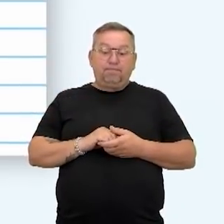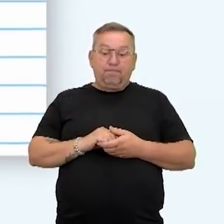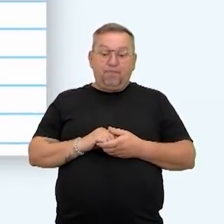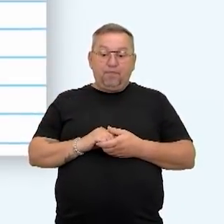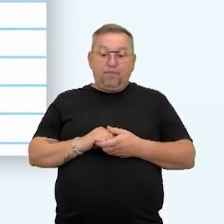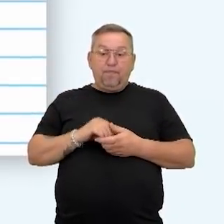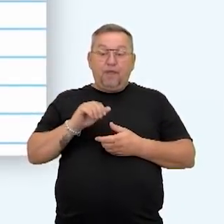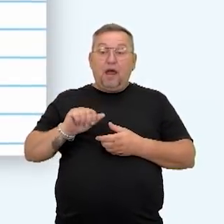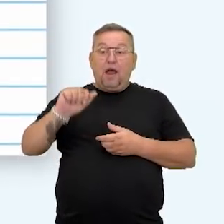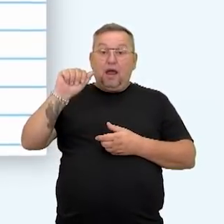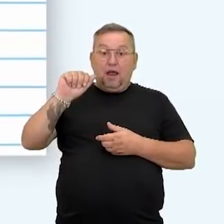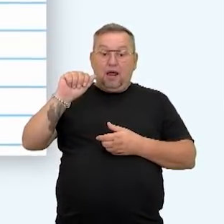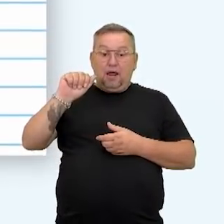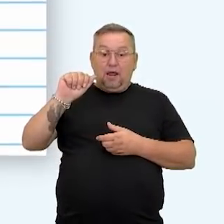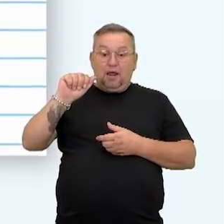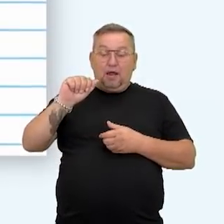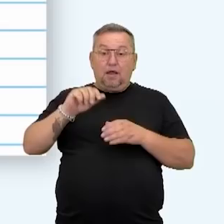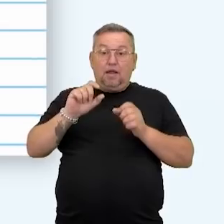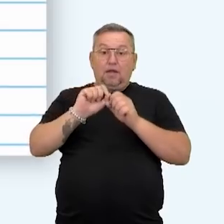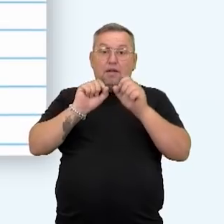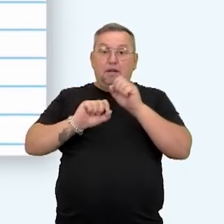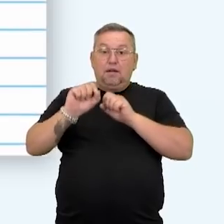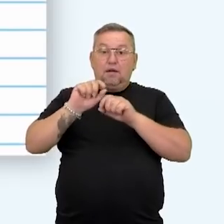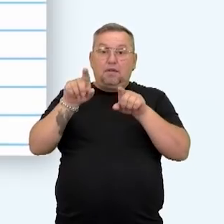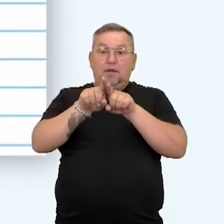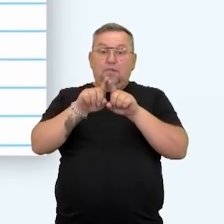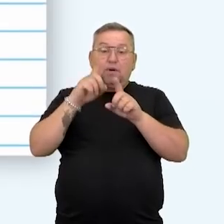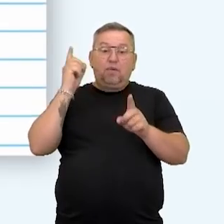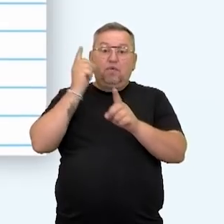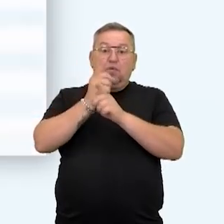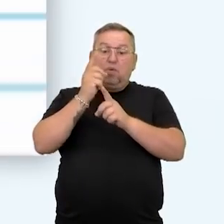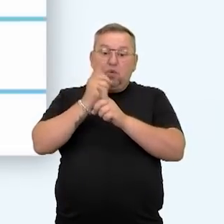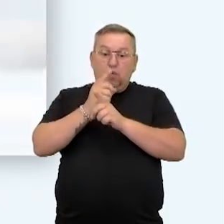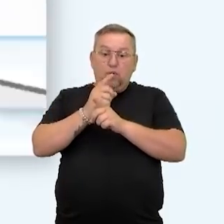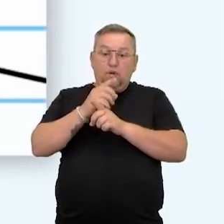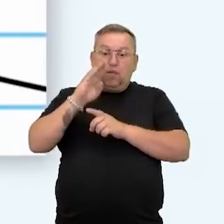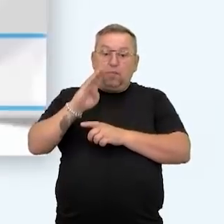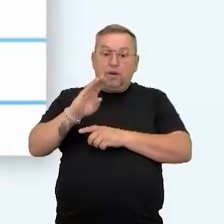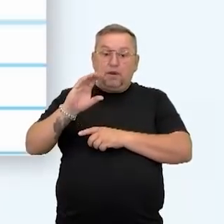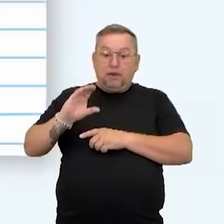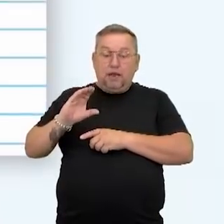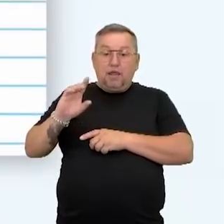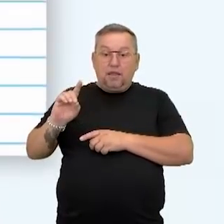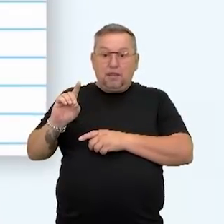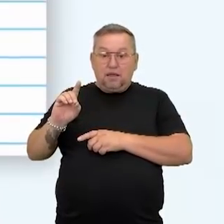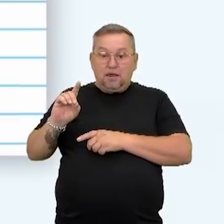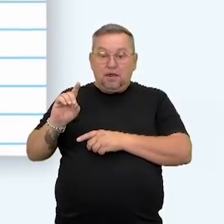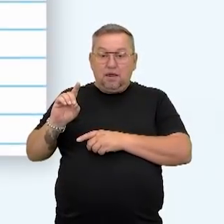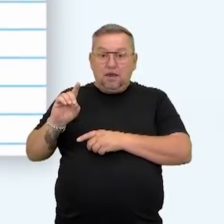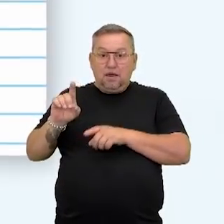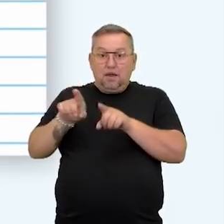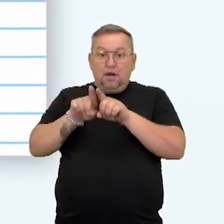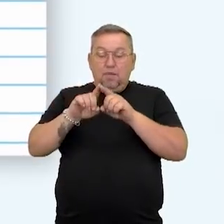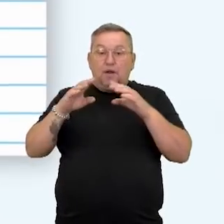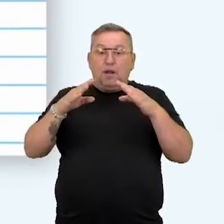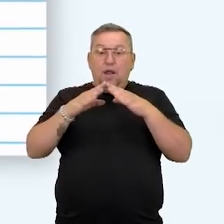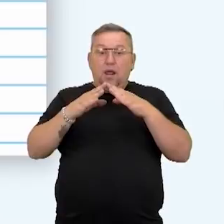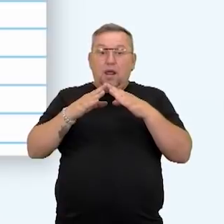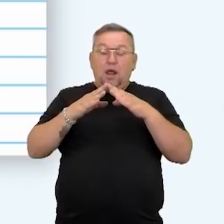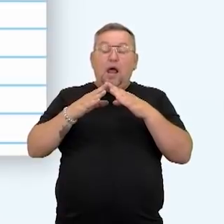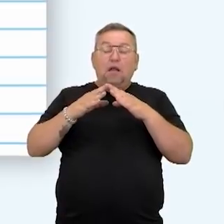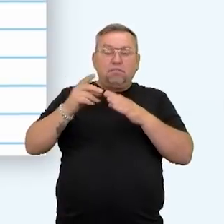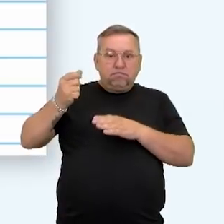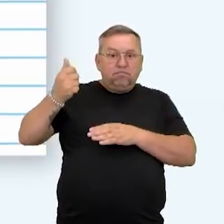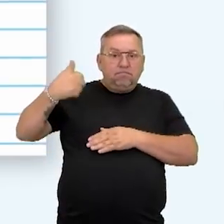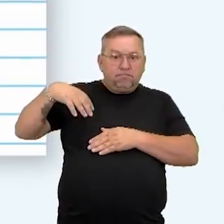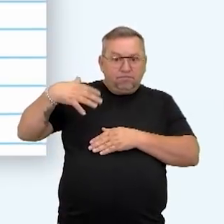A cidade A cresce tanto que suas bordas se encontram com as bordas de B, C e D. O preço do imóvel em A cresce